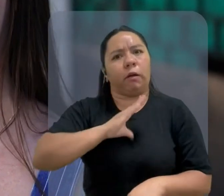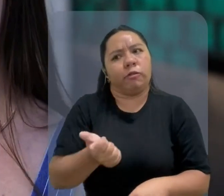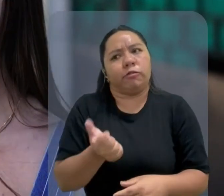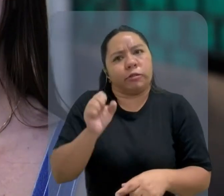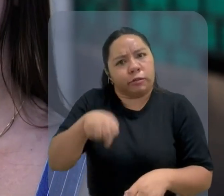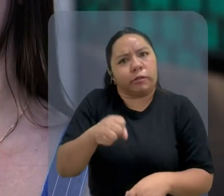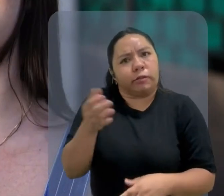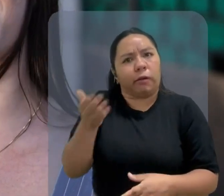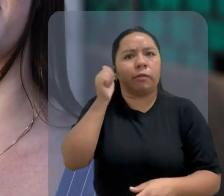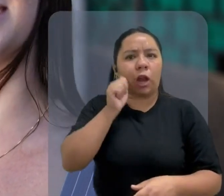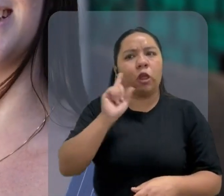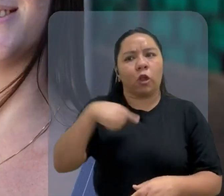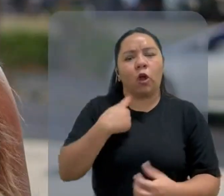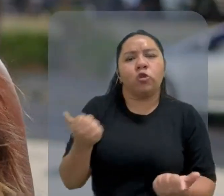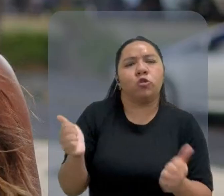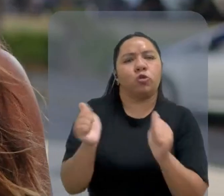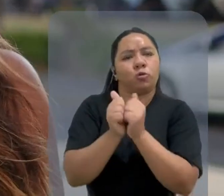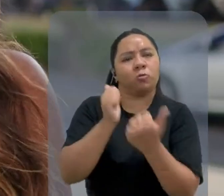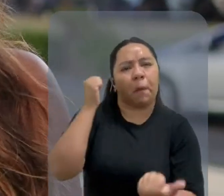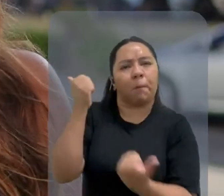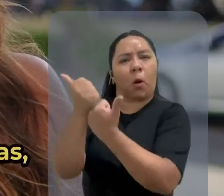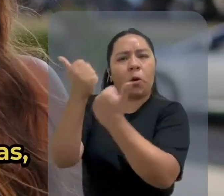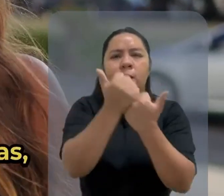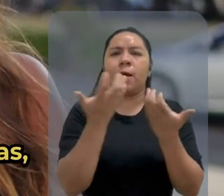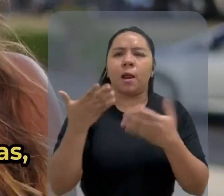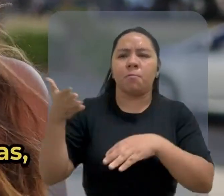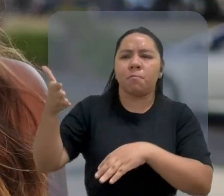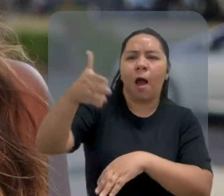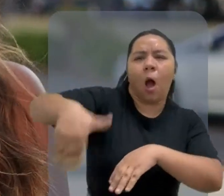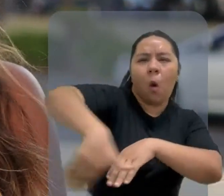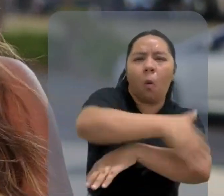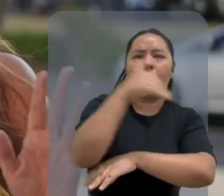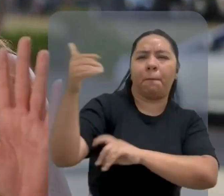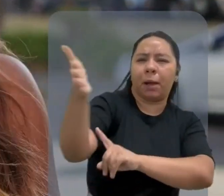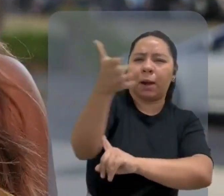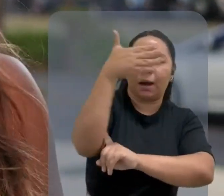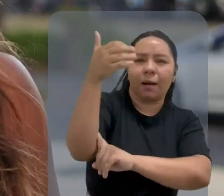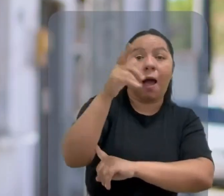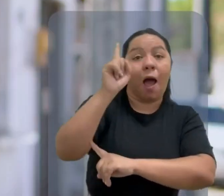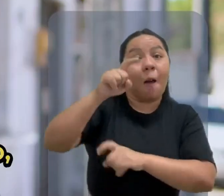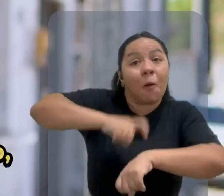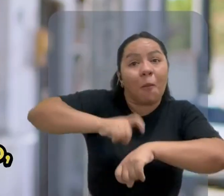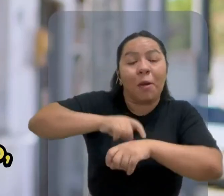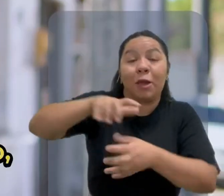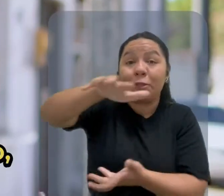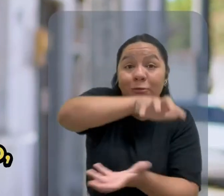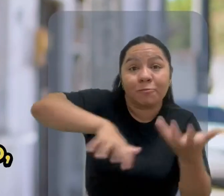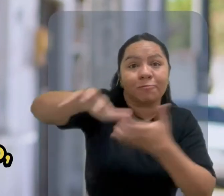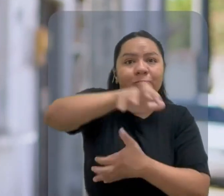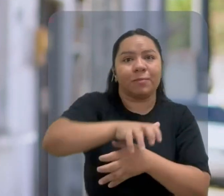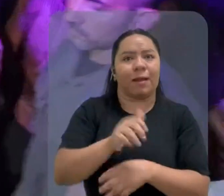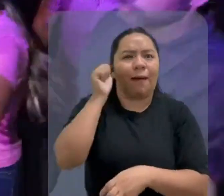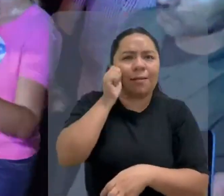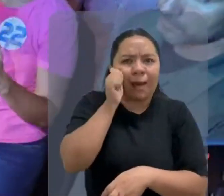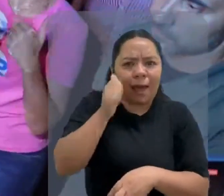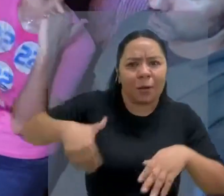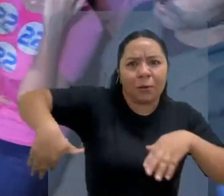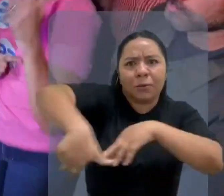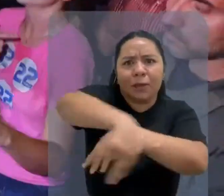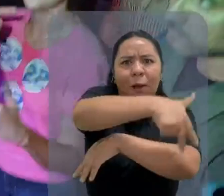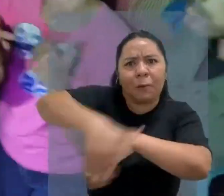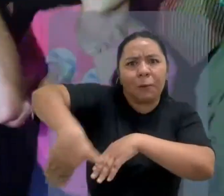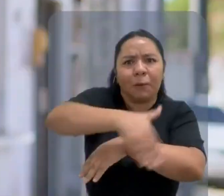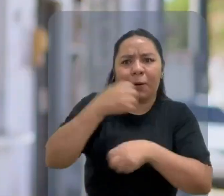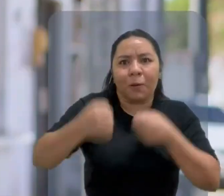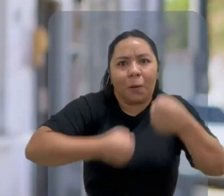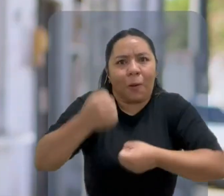O André tem essa coragem pra fazer. E a gente vai estar aqui junto com ele, porque a gente quer ir pra ajuda, a gente quer levantar a mão. É a campanha da revolução. André na rua, correndo até de